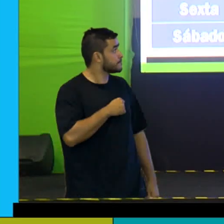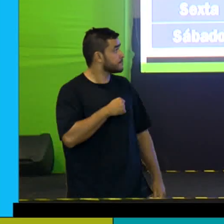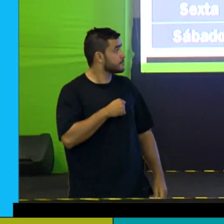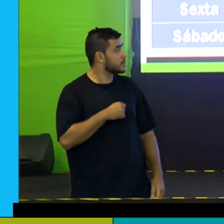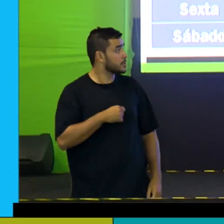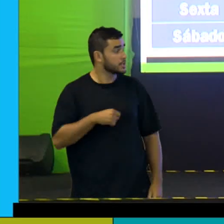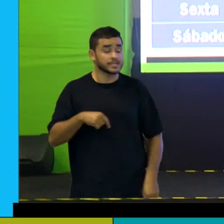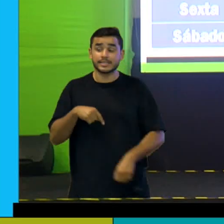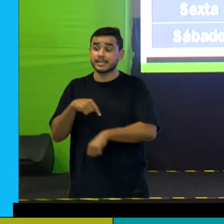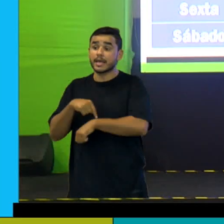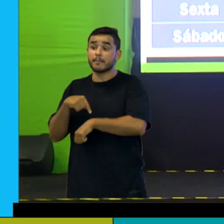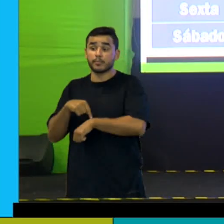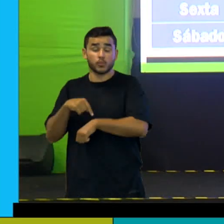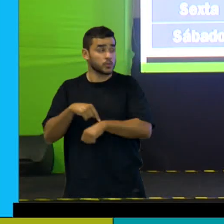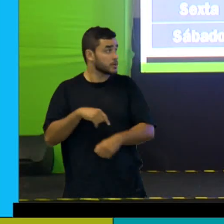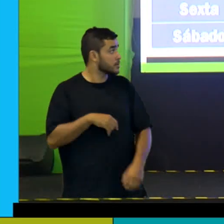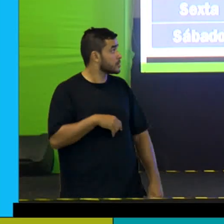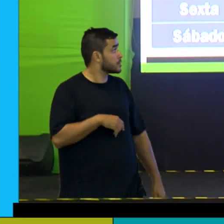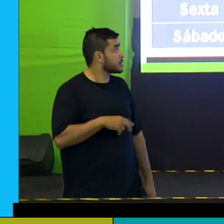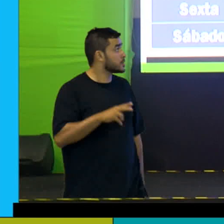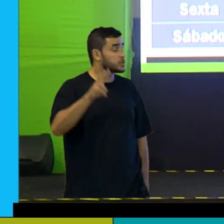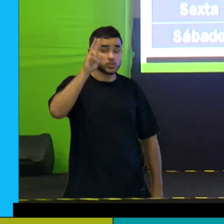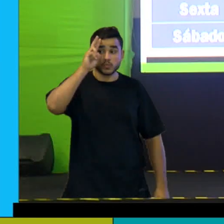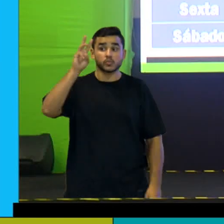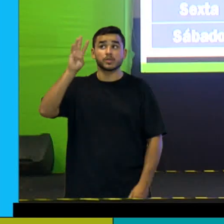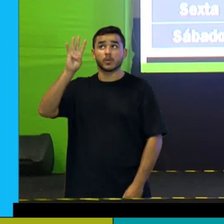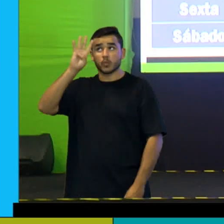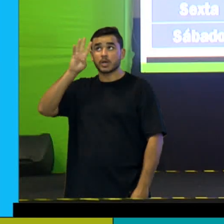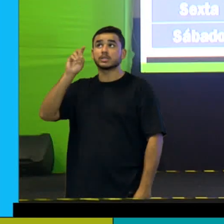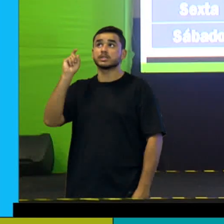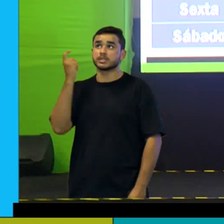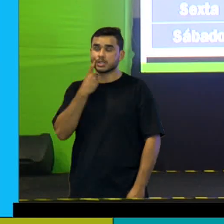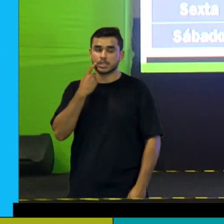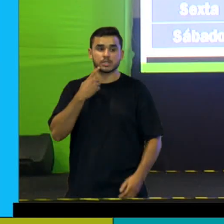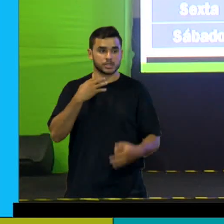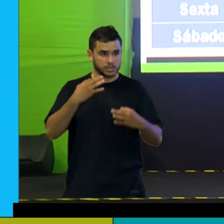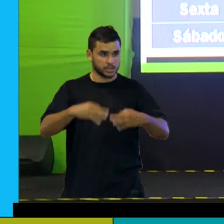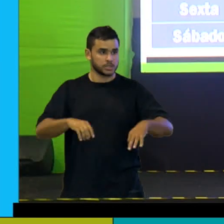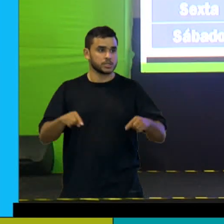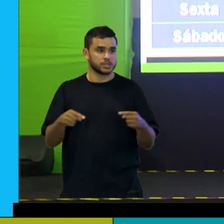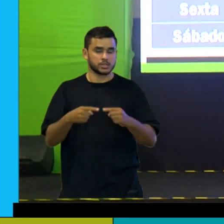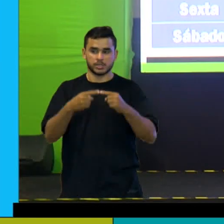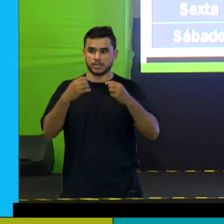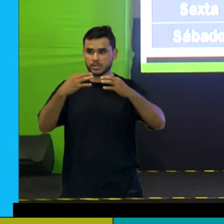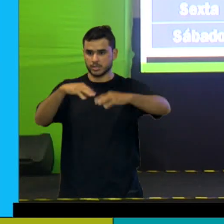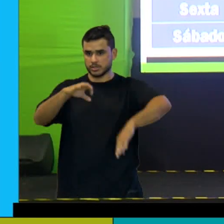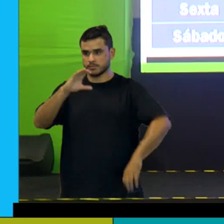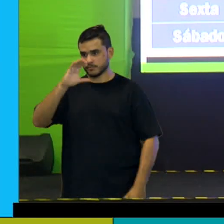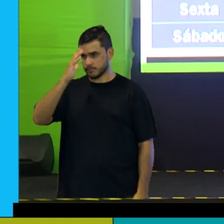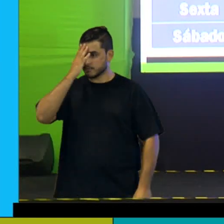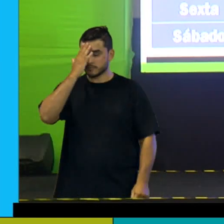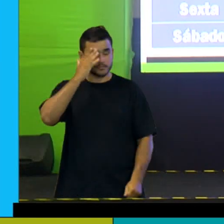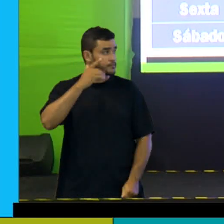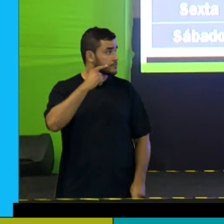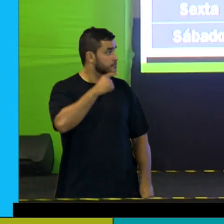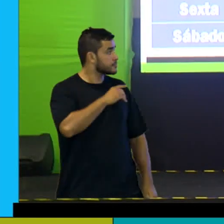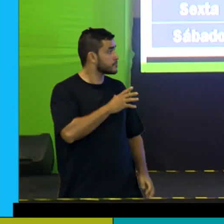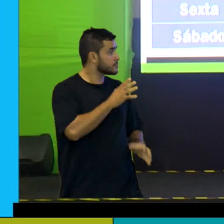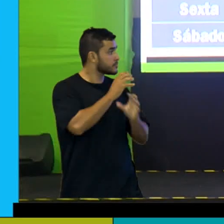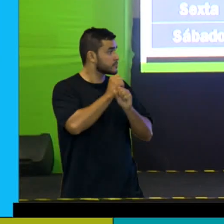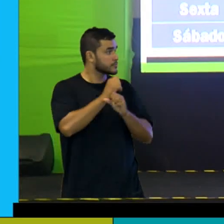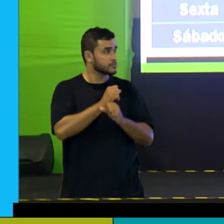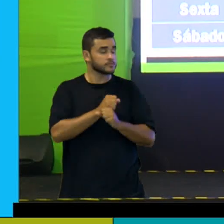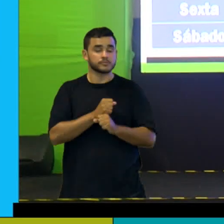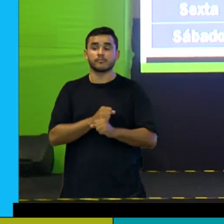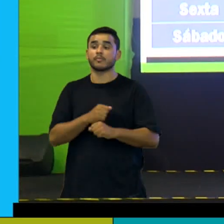foi menor? Segunda, quarta e sexta. Tá legal? Aí eu tenho que fazer todas as 12 continhas e olhar o